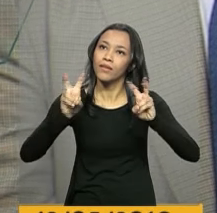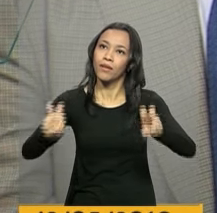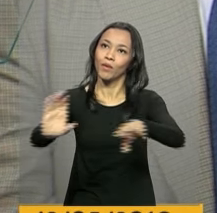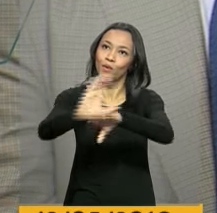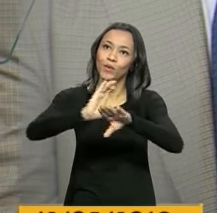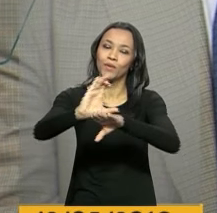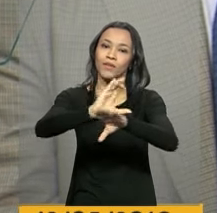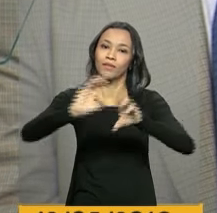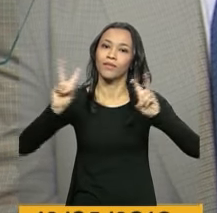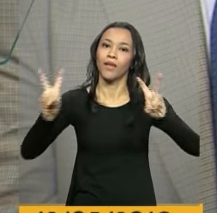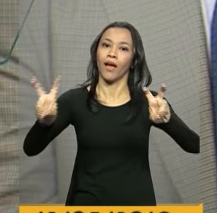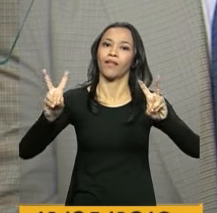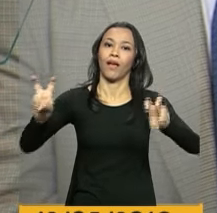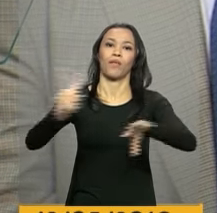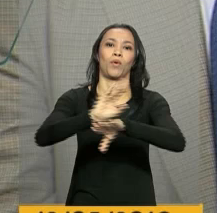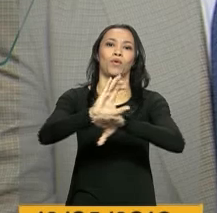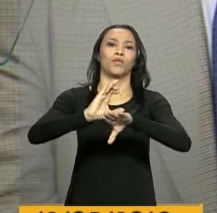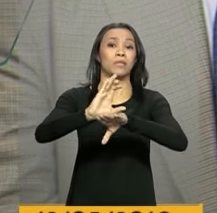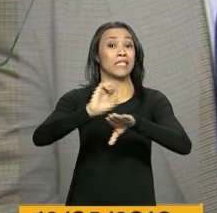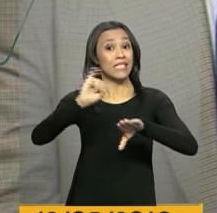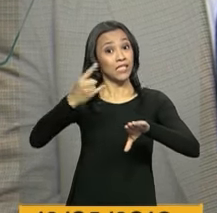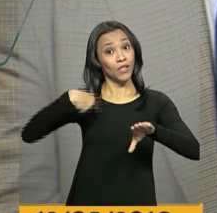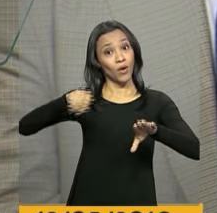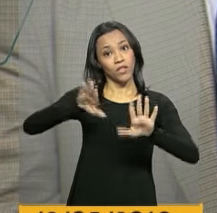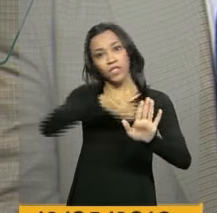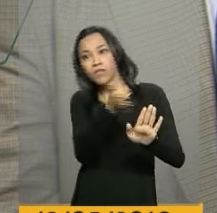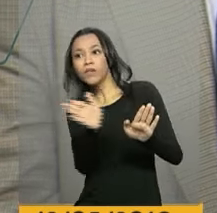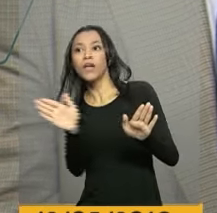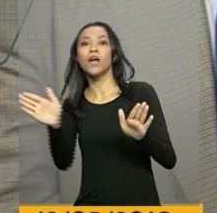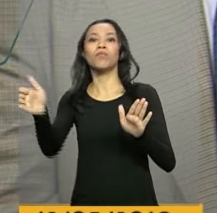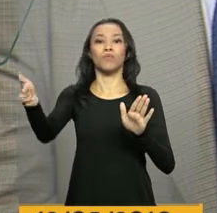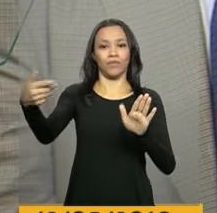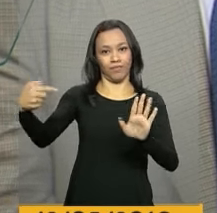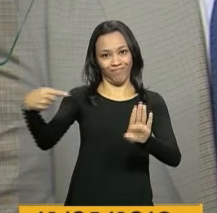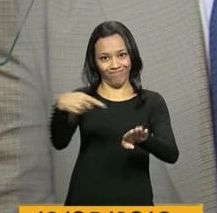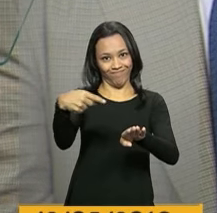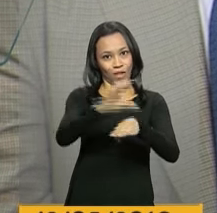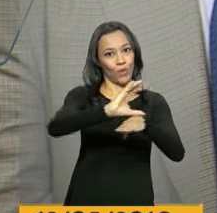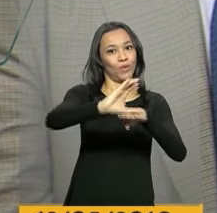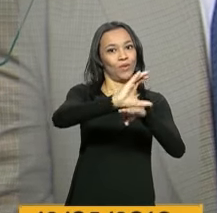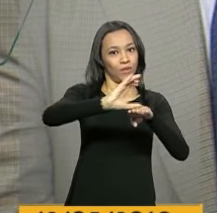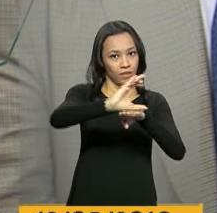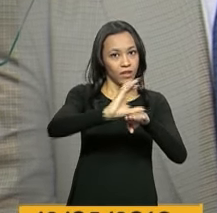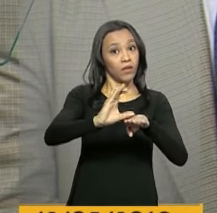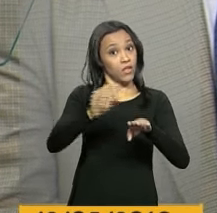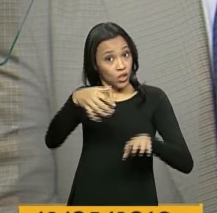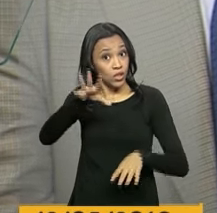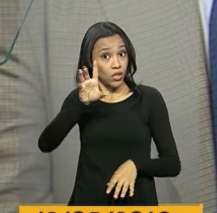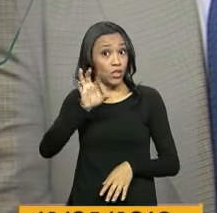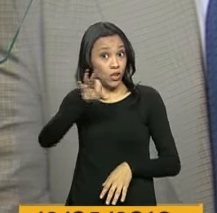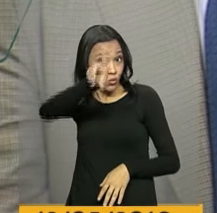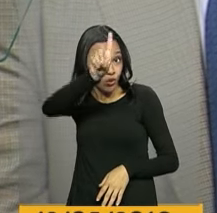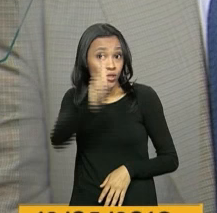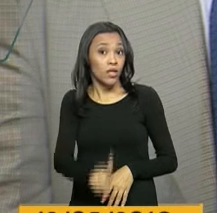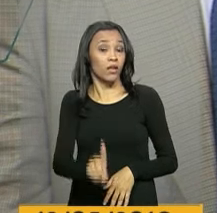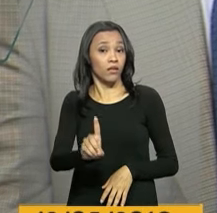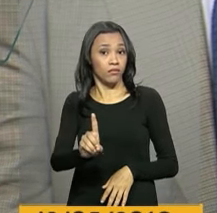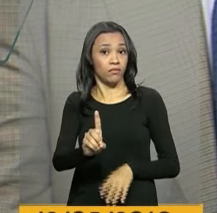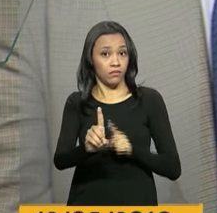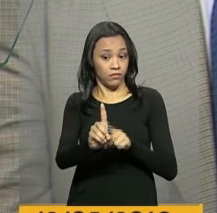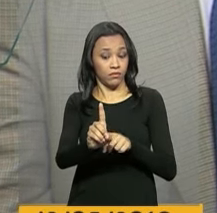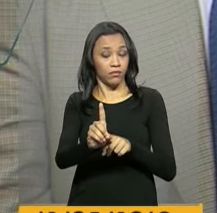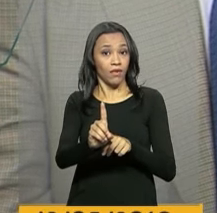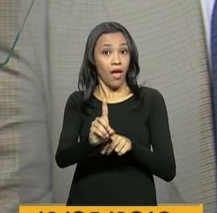ver, toda vez que nós nos desviamos dos padrões jurídicos, e o direito existe exata e precisamente